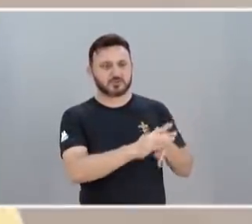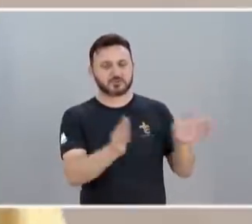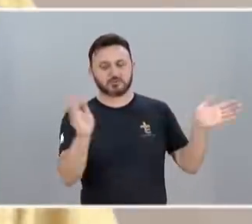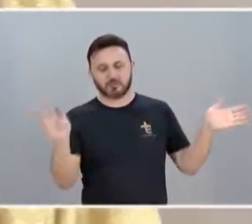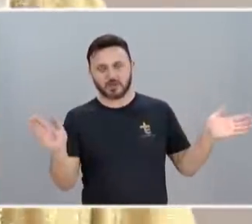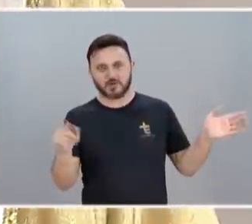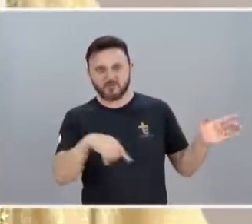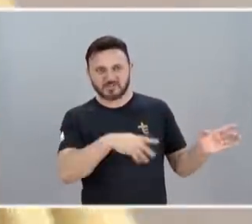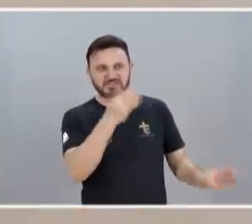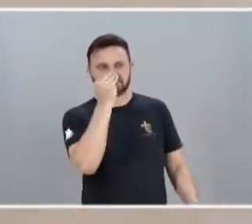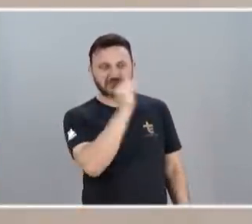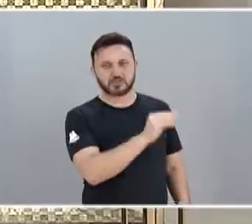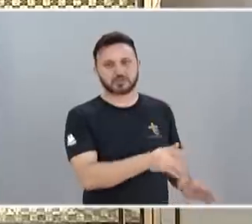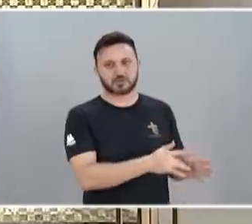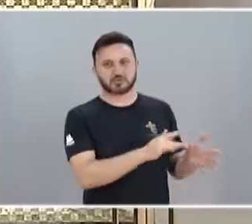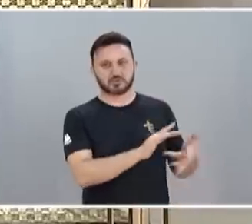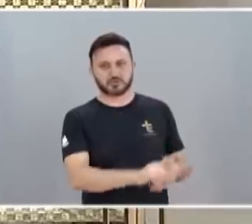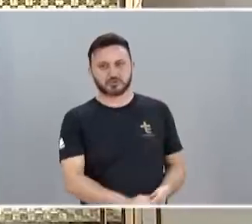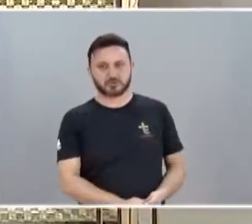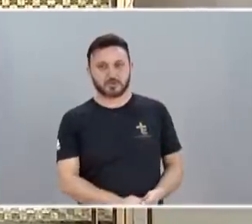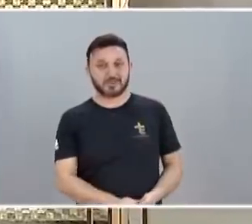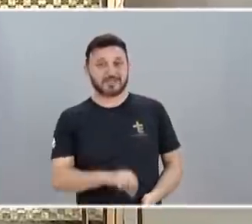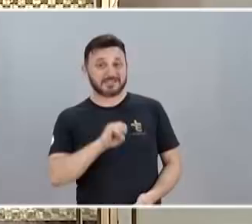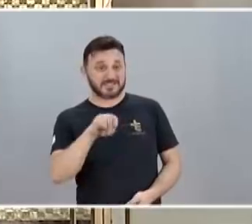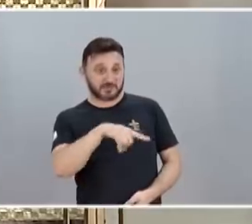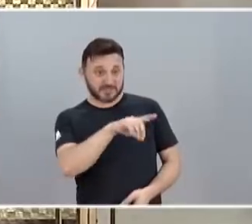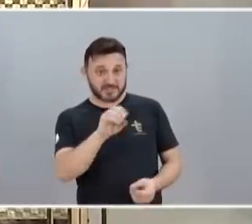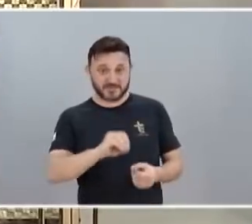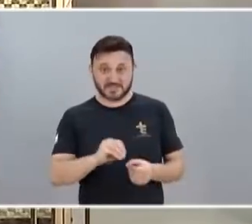Mas se agiram por ignorância, primeira leitura,